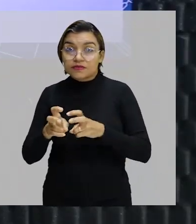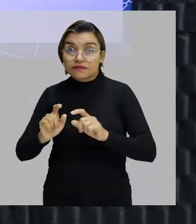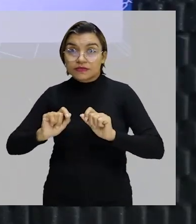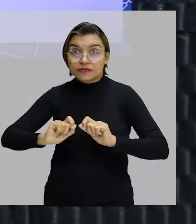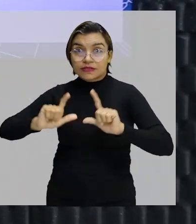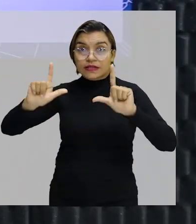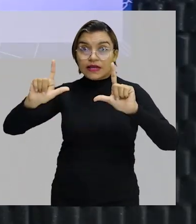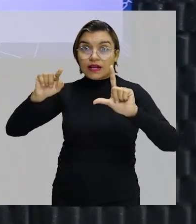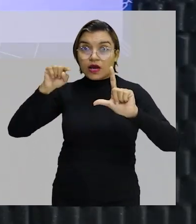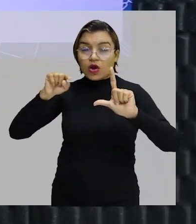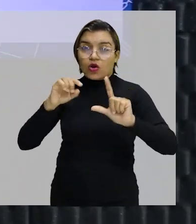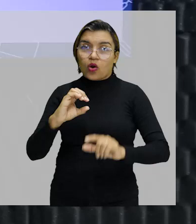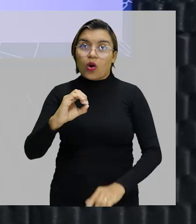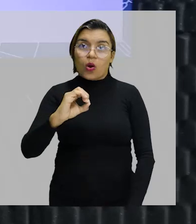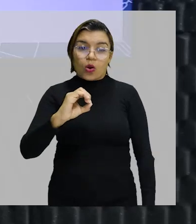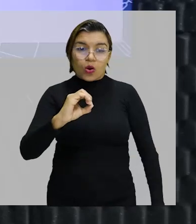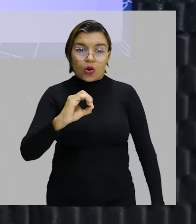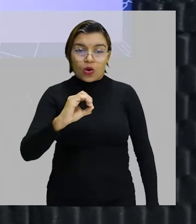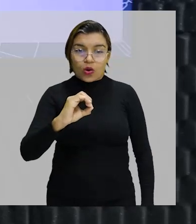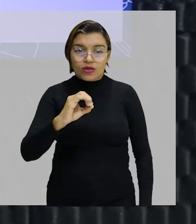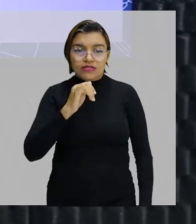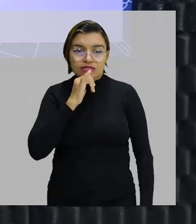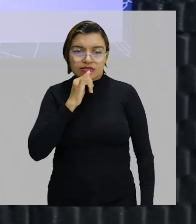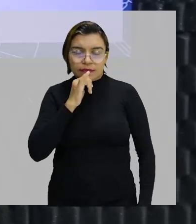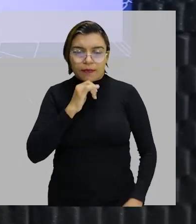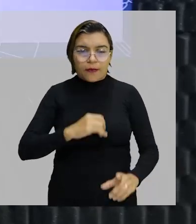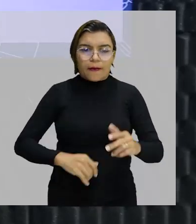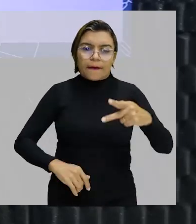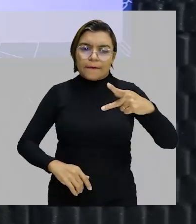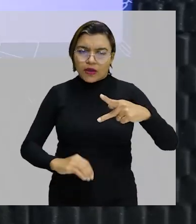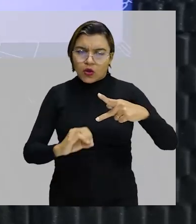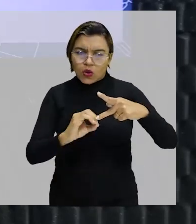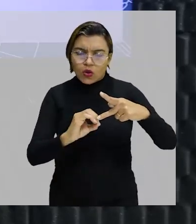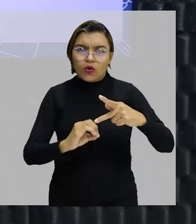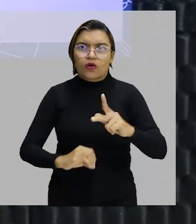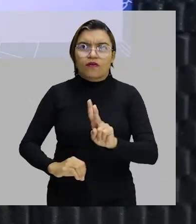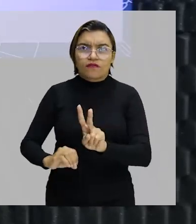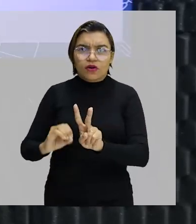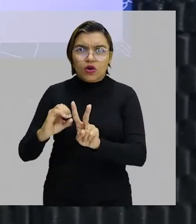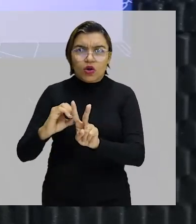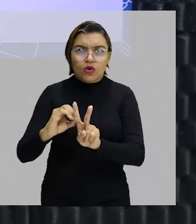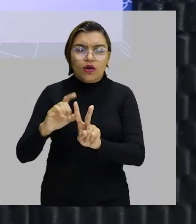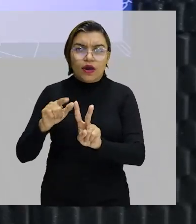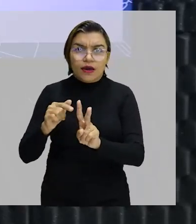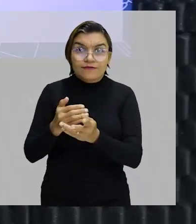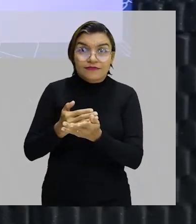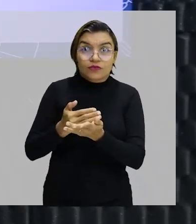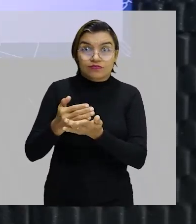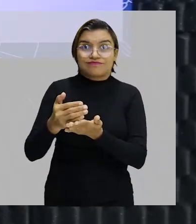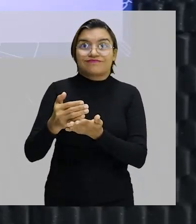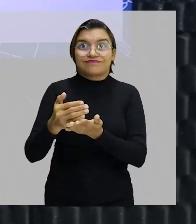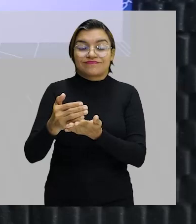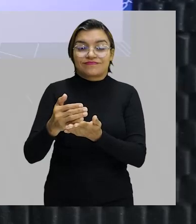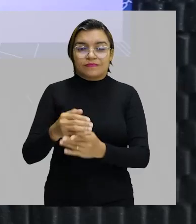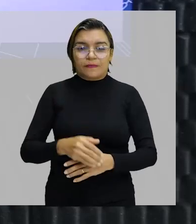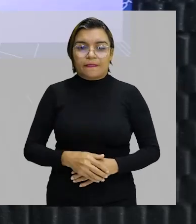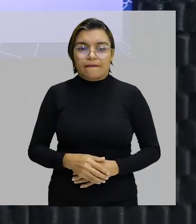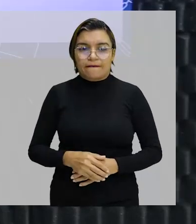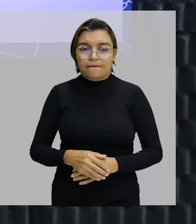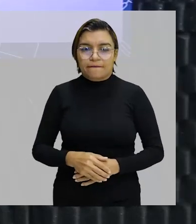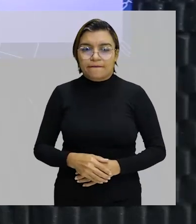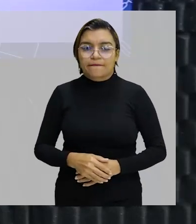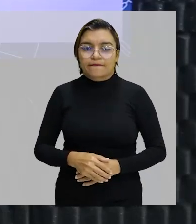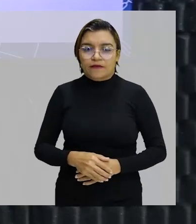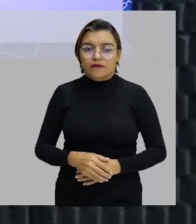tela esse Ozinho do PO, VO, TO, quer dizer as condições iniciais. Pressão inicial